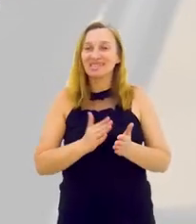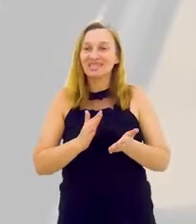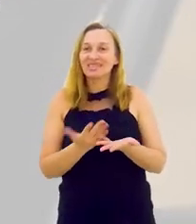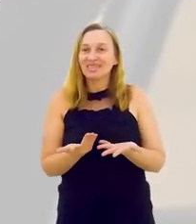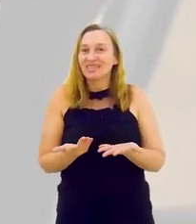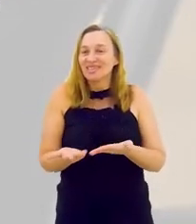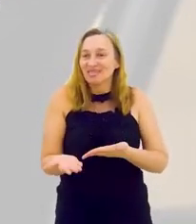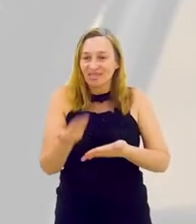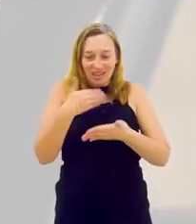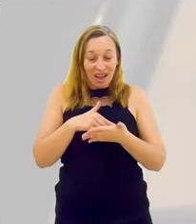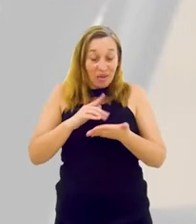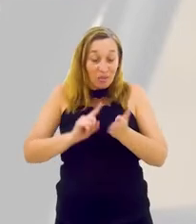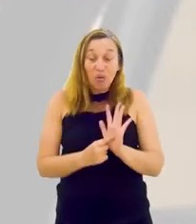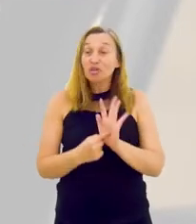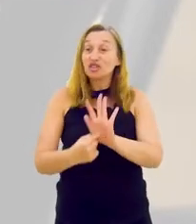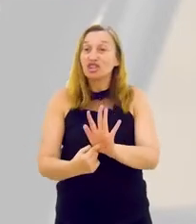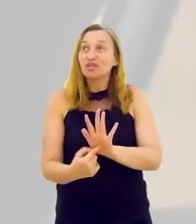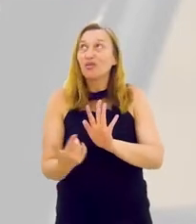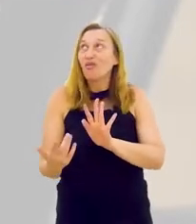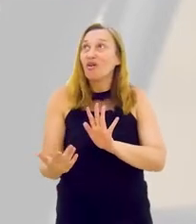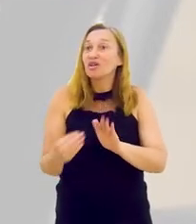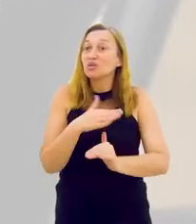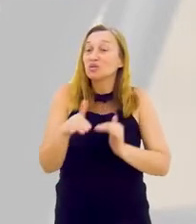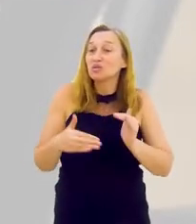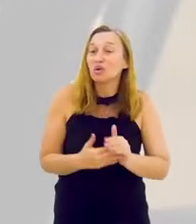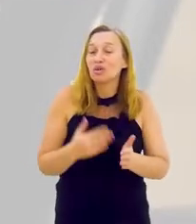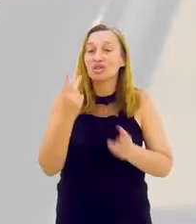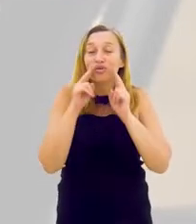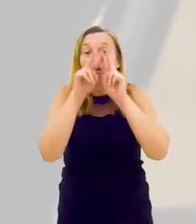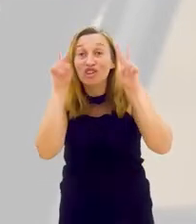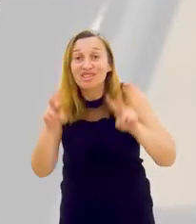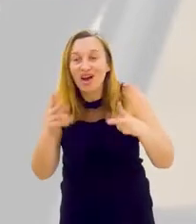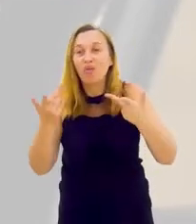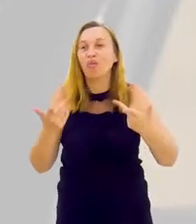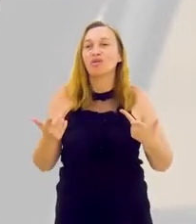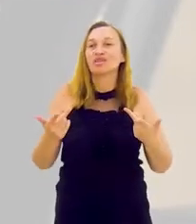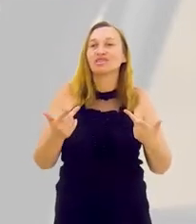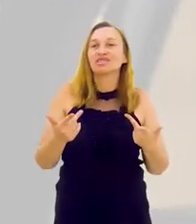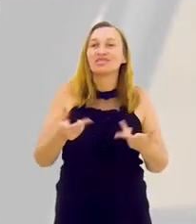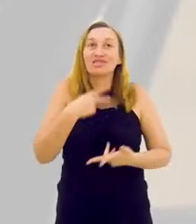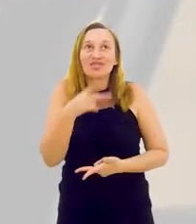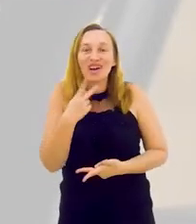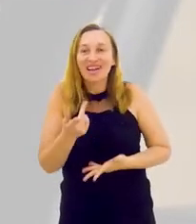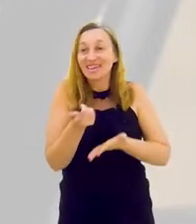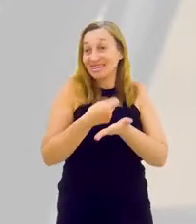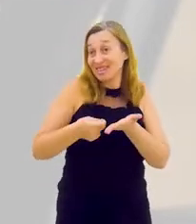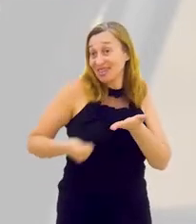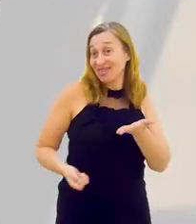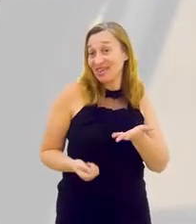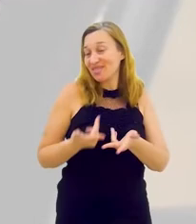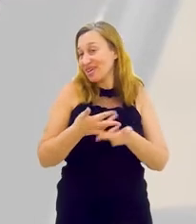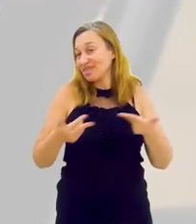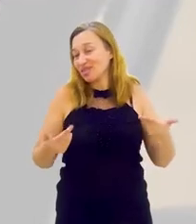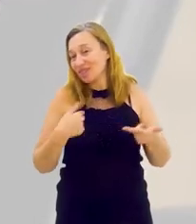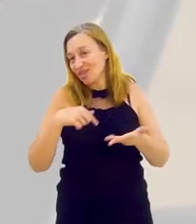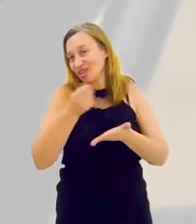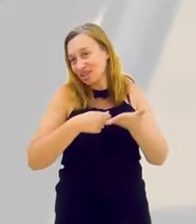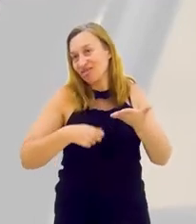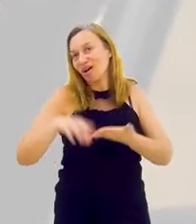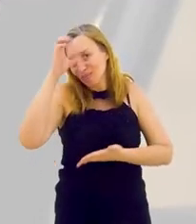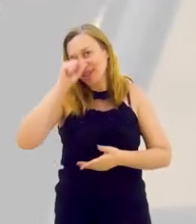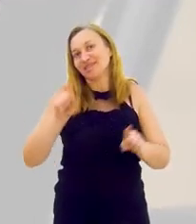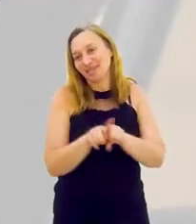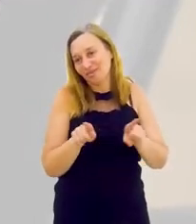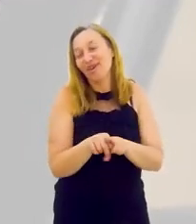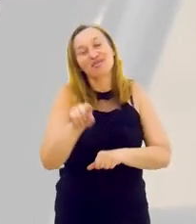capa e mostrando aí todo a tua visão, né? Quando eu falei que eu escrevi o livro, muita coisa que eu escrevi, eu